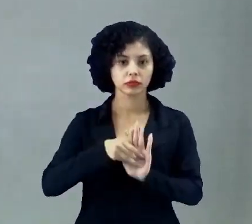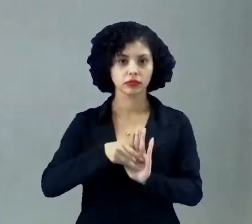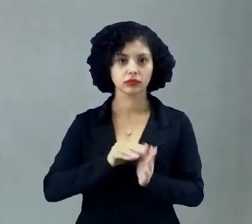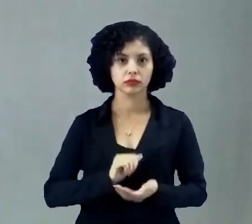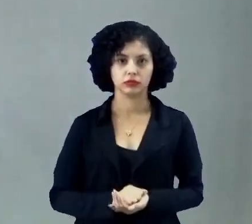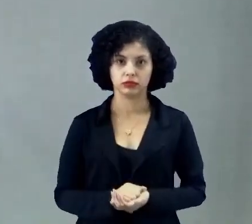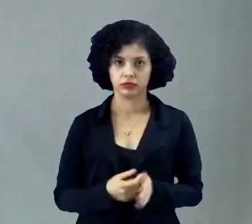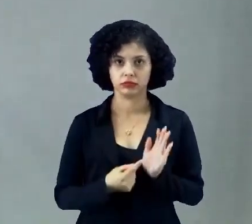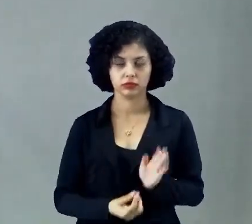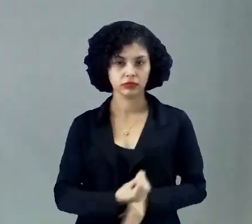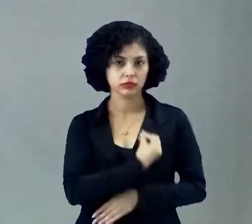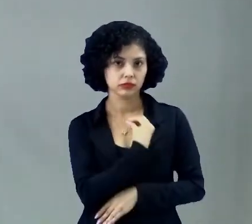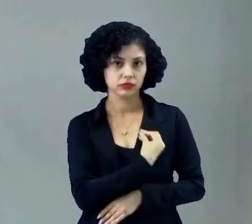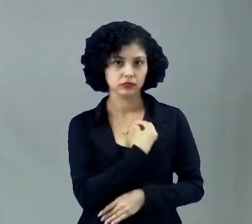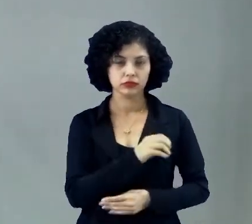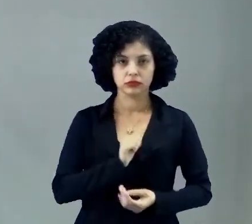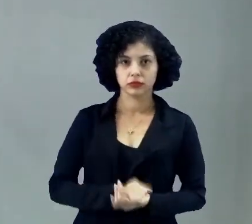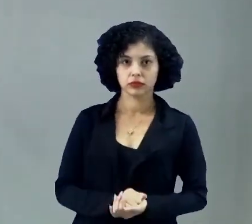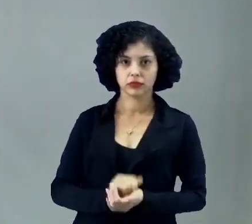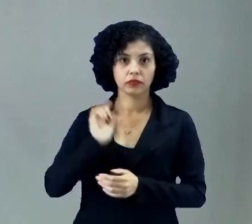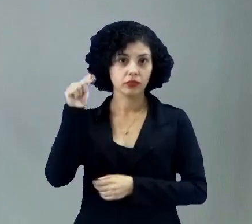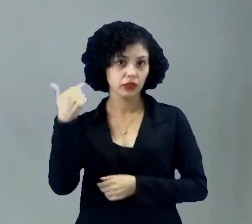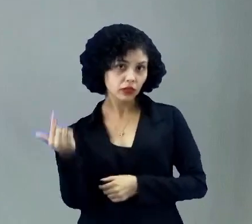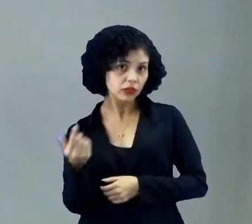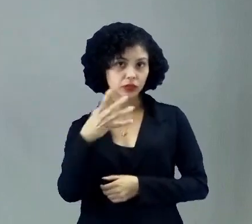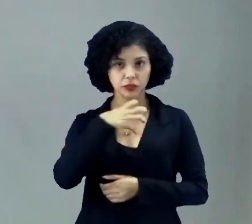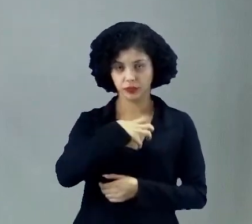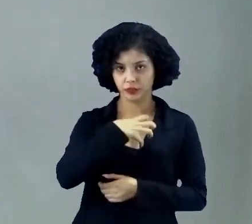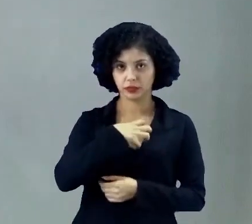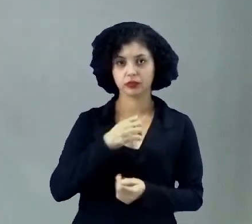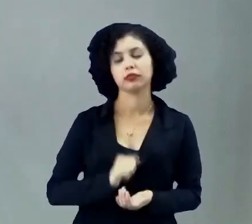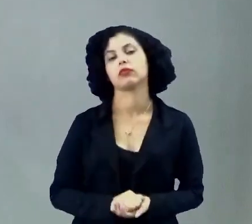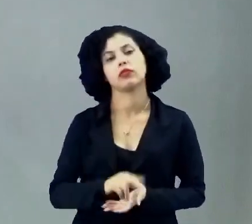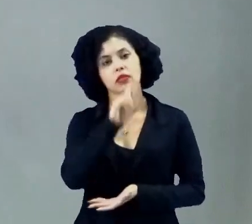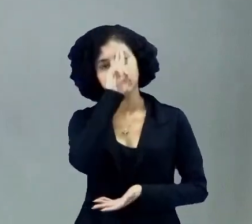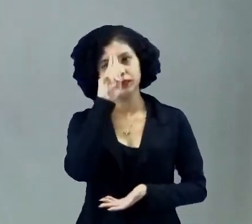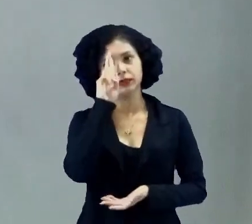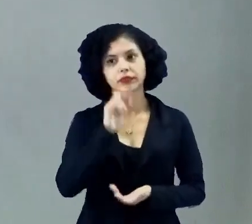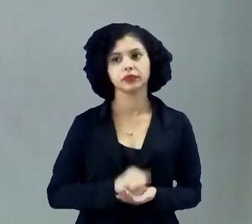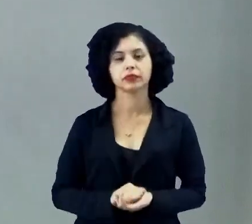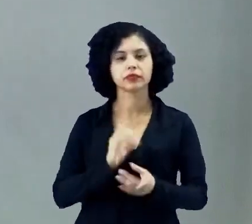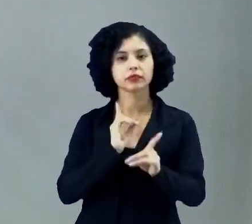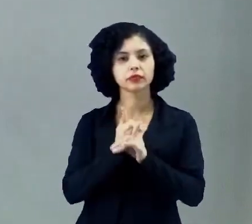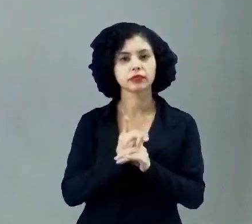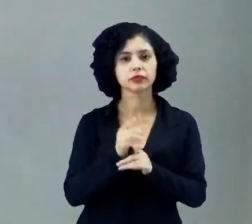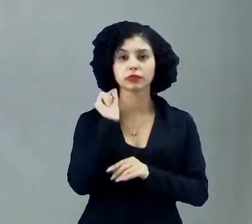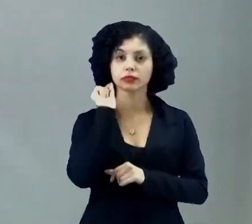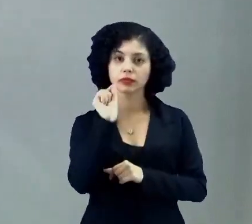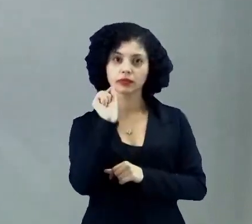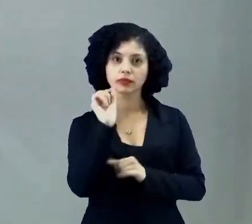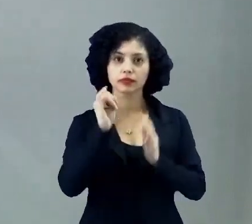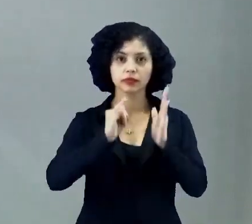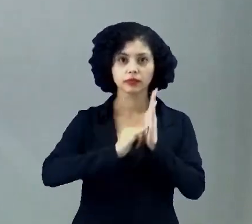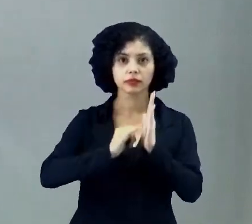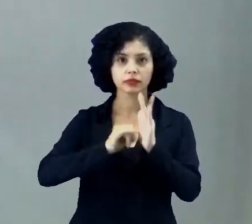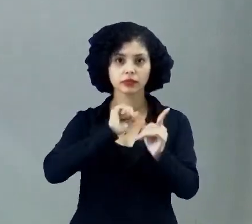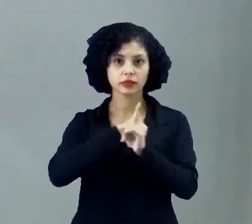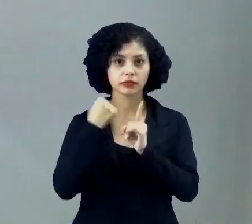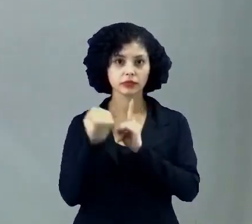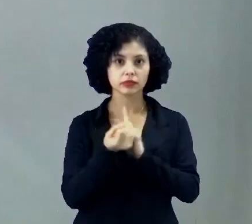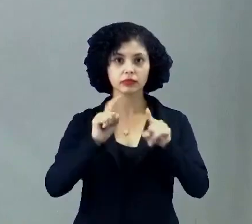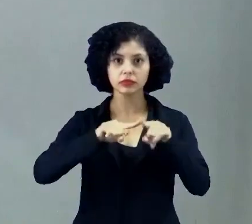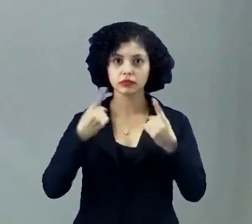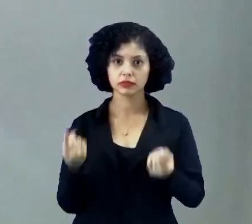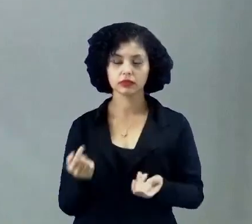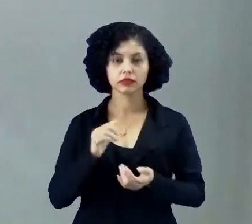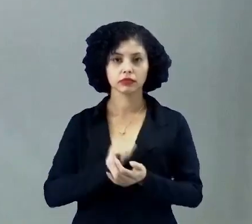colocando, a presença do Estado em outros momentos da história, nós vamos encontrar essa instituição social, mas